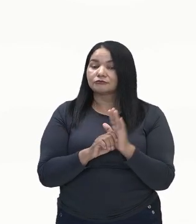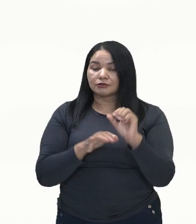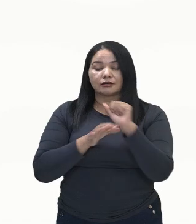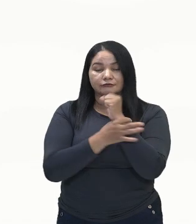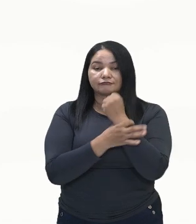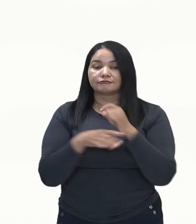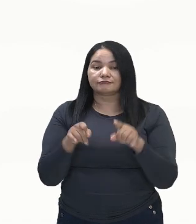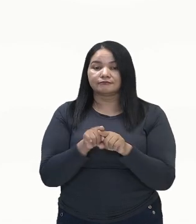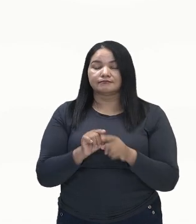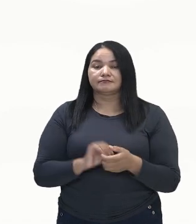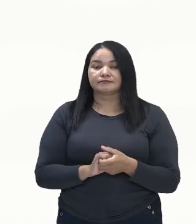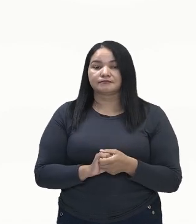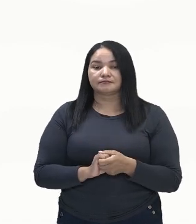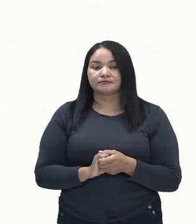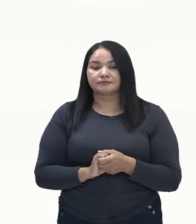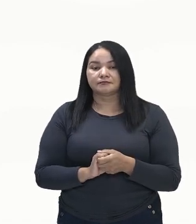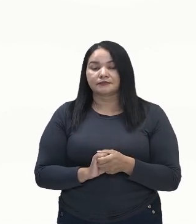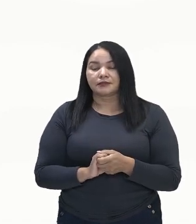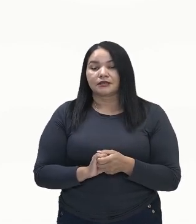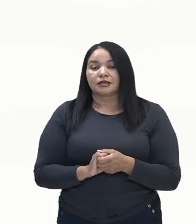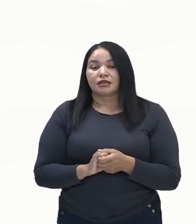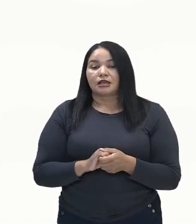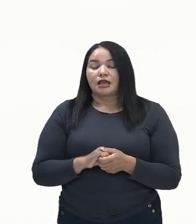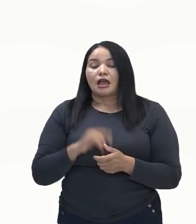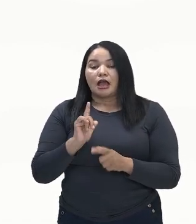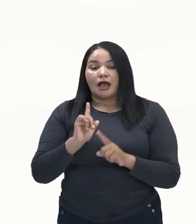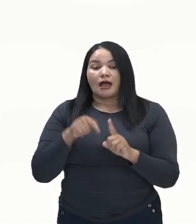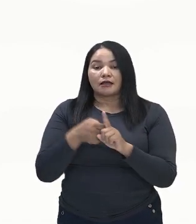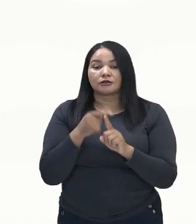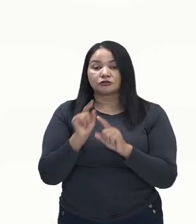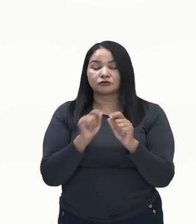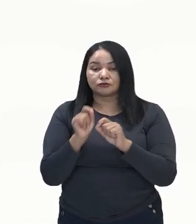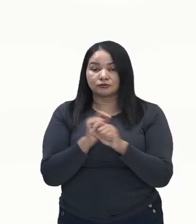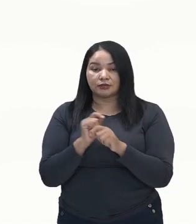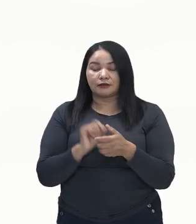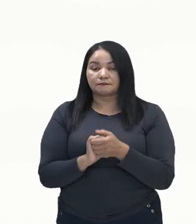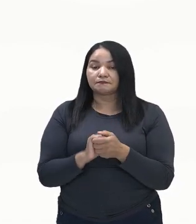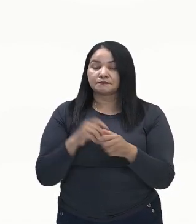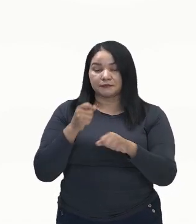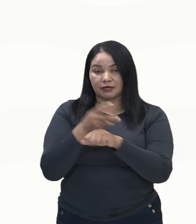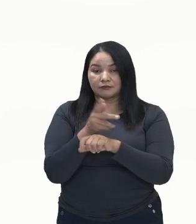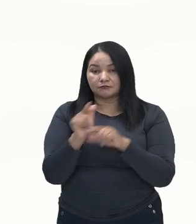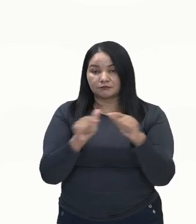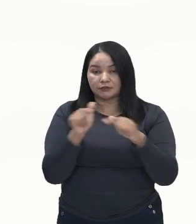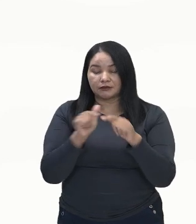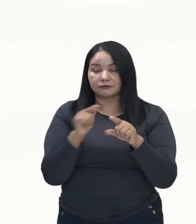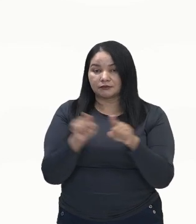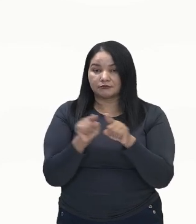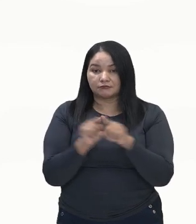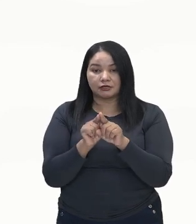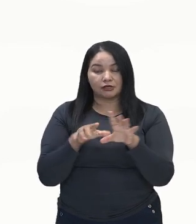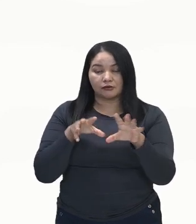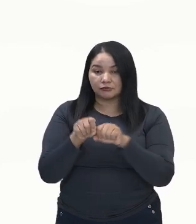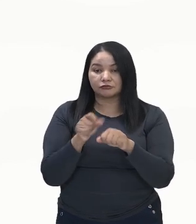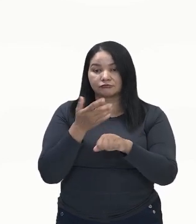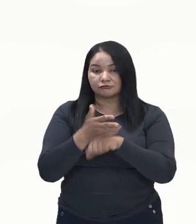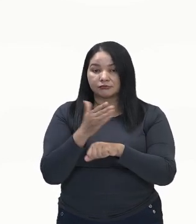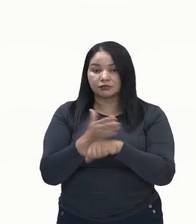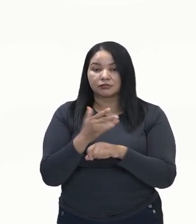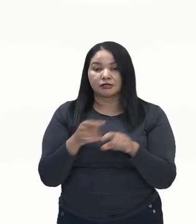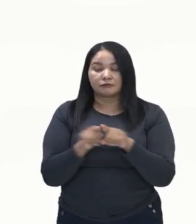Brasil. Então, além da oportunidade de emprego, capacitação profissional, ele garante também que os jovens sejam beneficiados